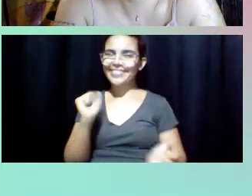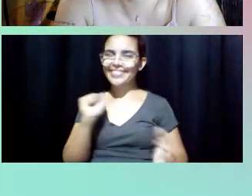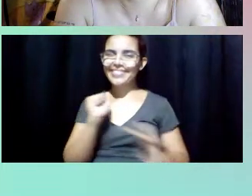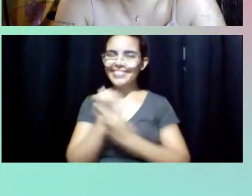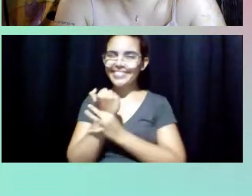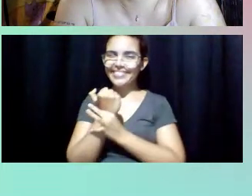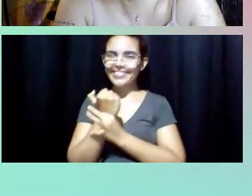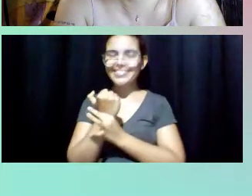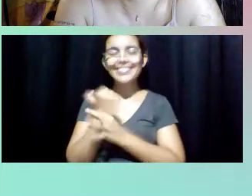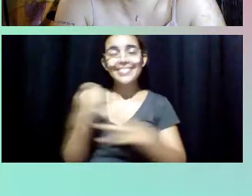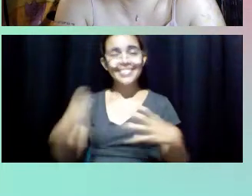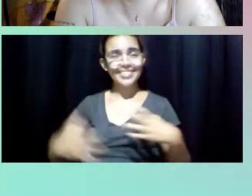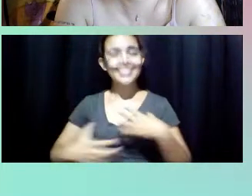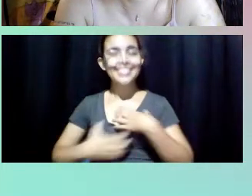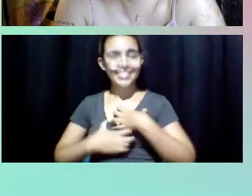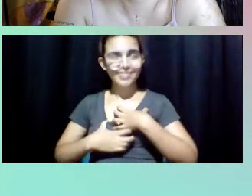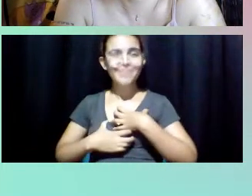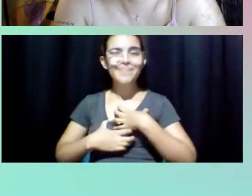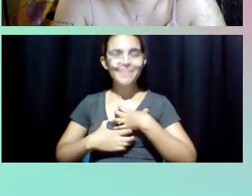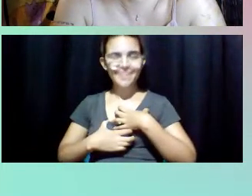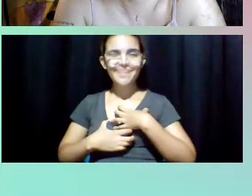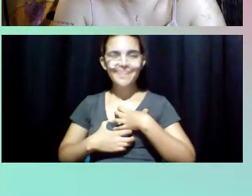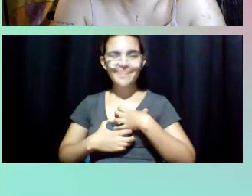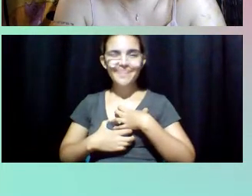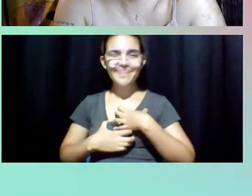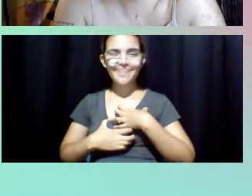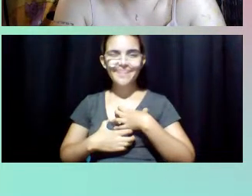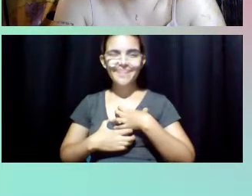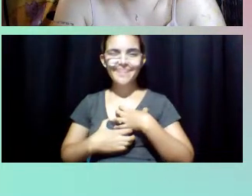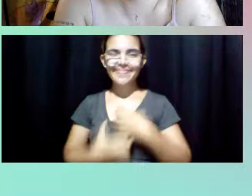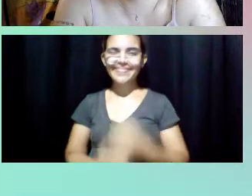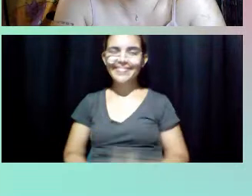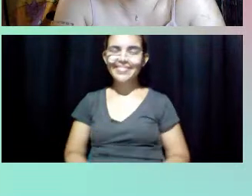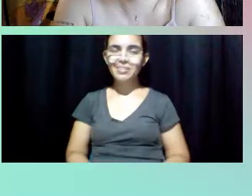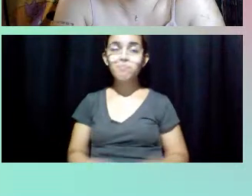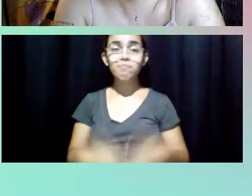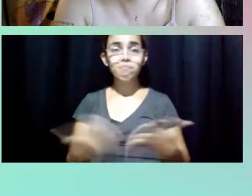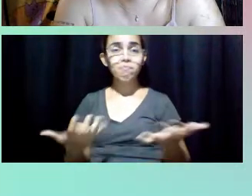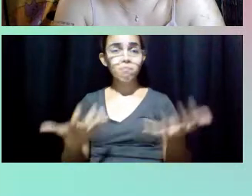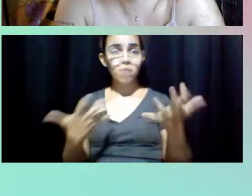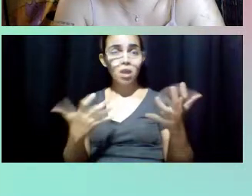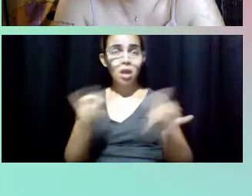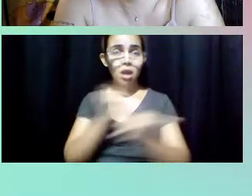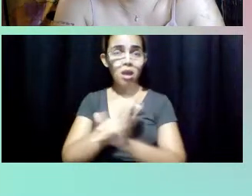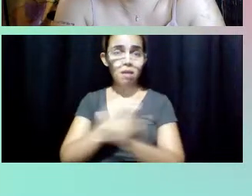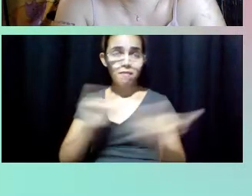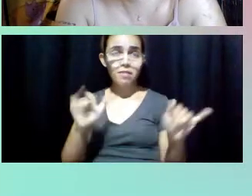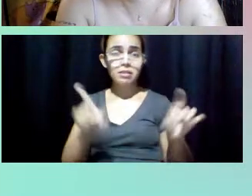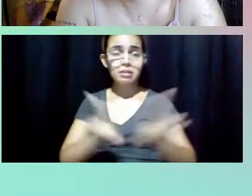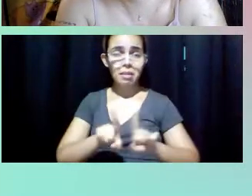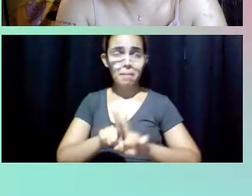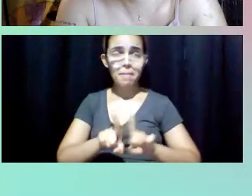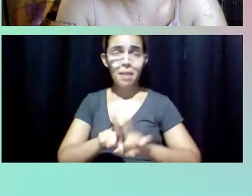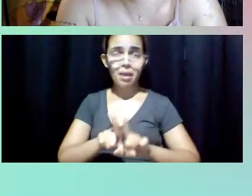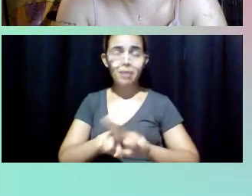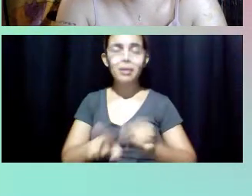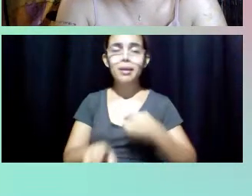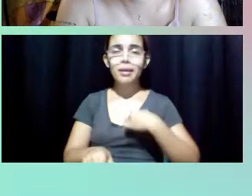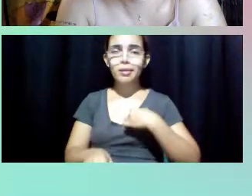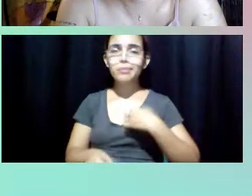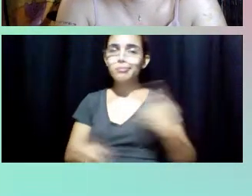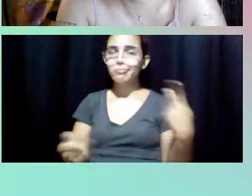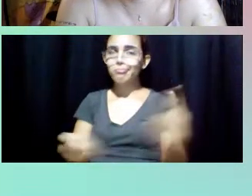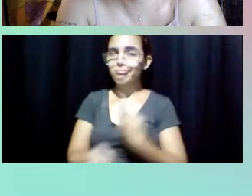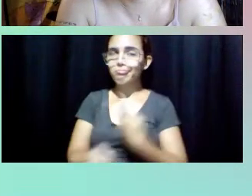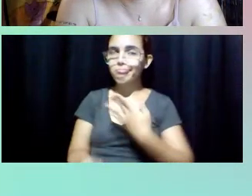essa fala da Gisele me fez lembrar isso. Eu queria falar uma coisa que eu também passei por isso. Eu